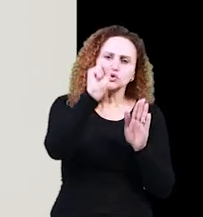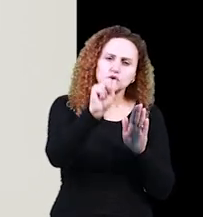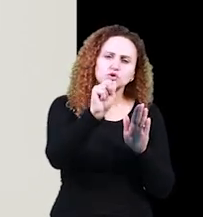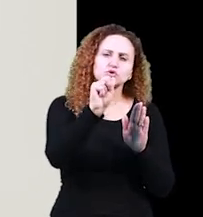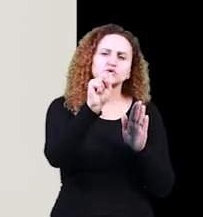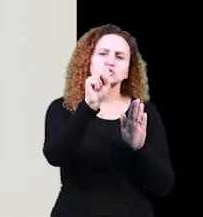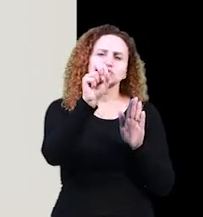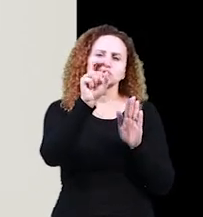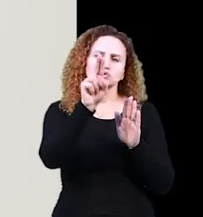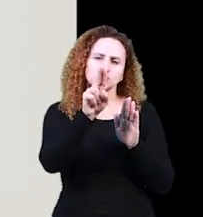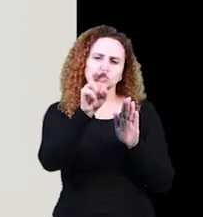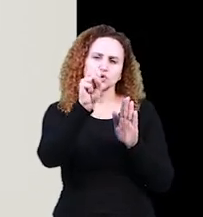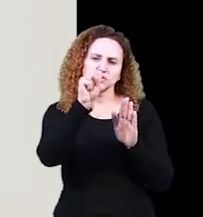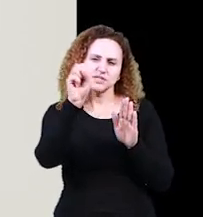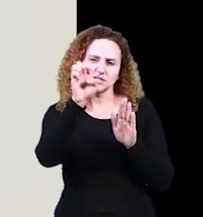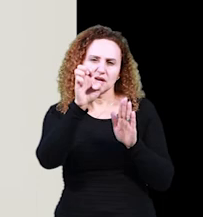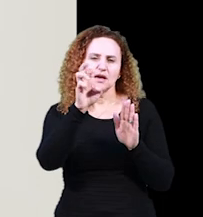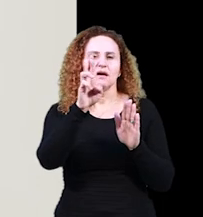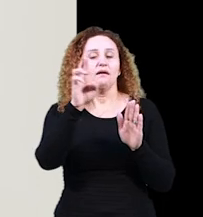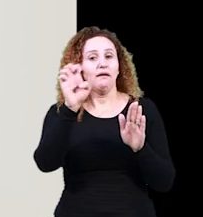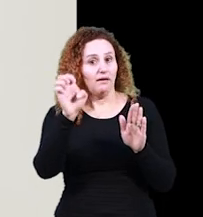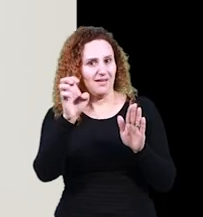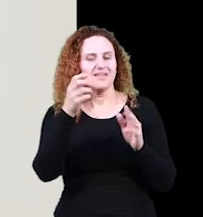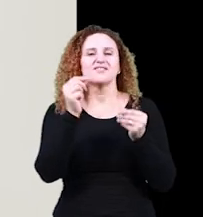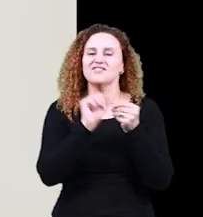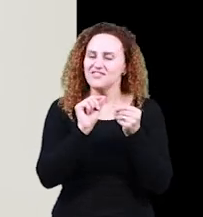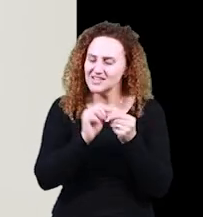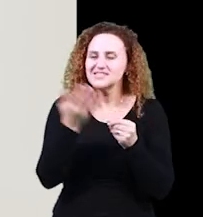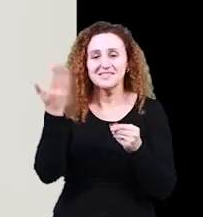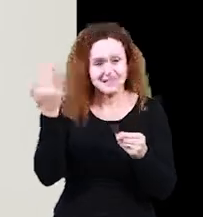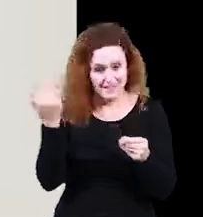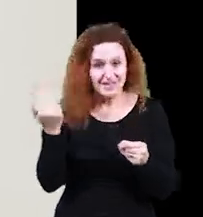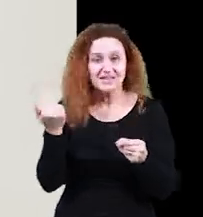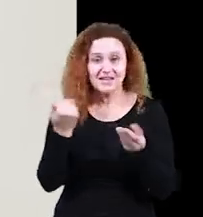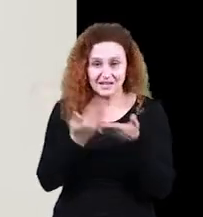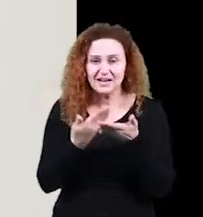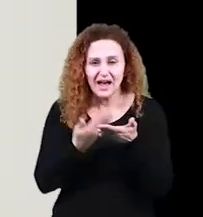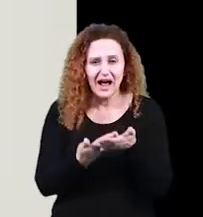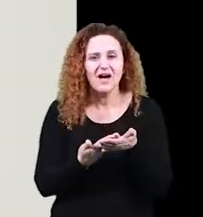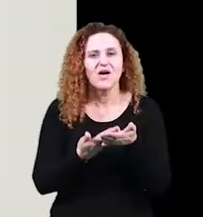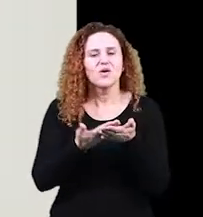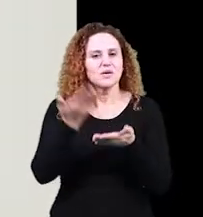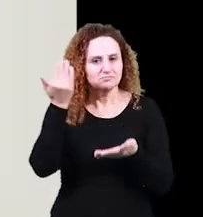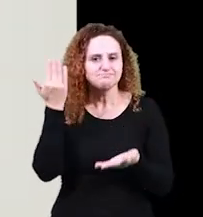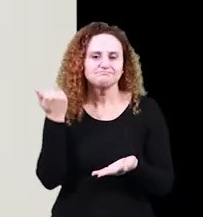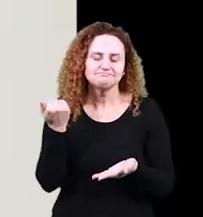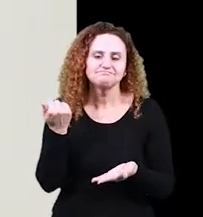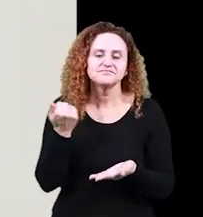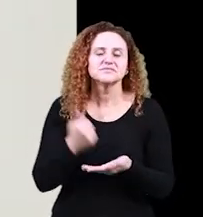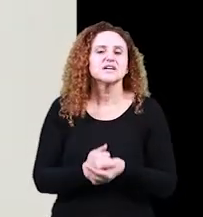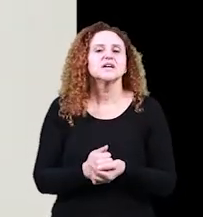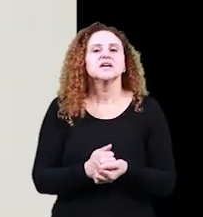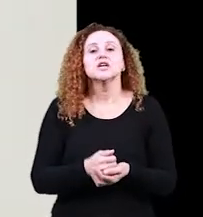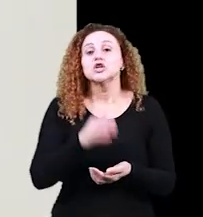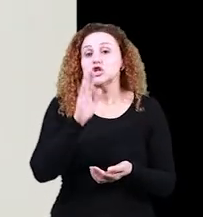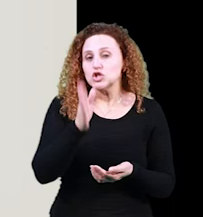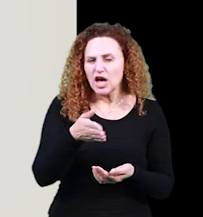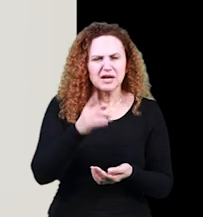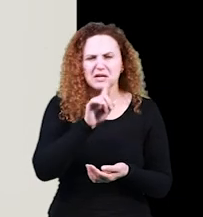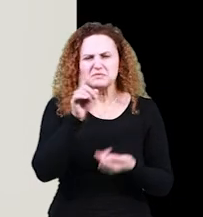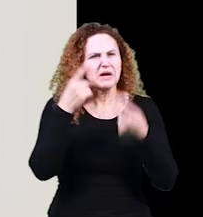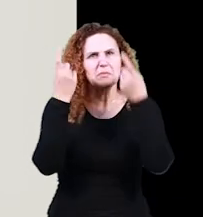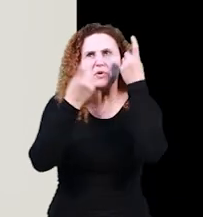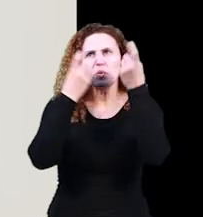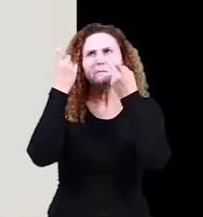estruturalismo né Mas a questão do chomsky é pensar na intuição do falante Então os os ir ele não se